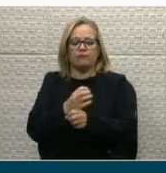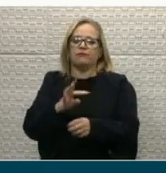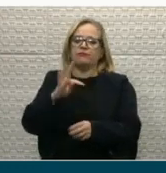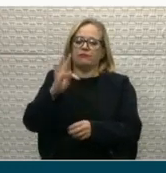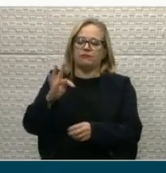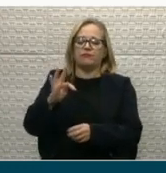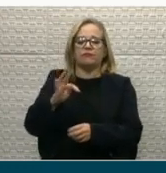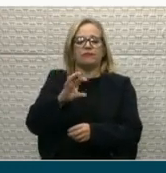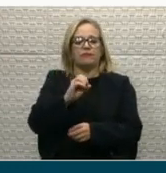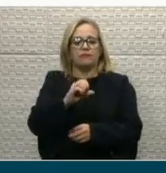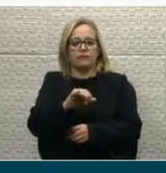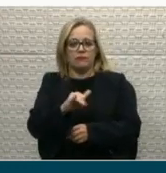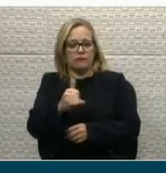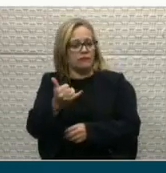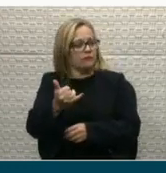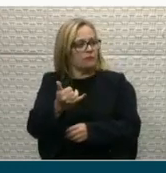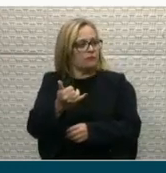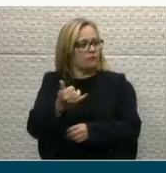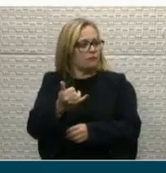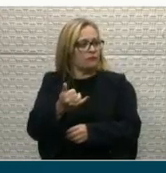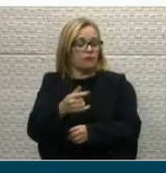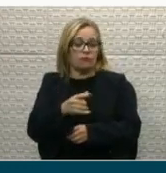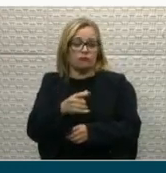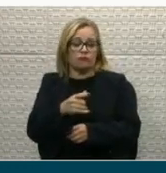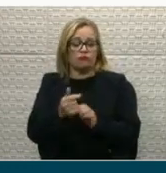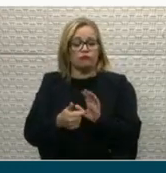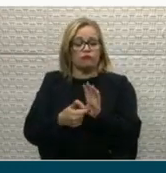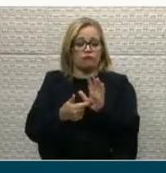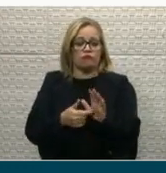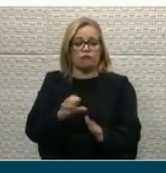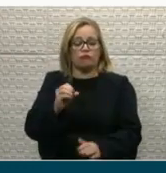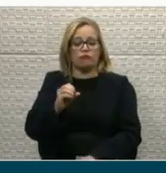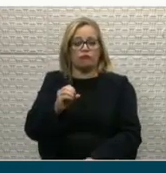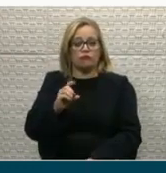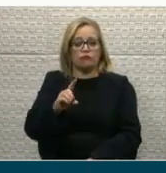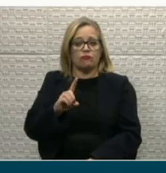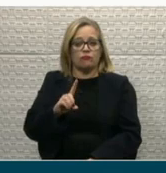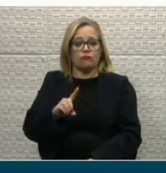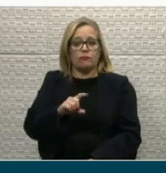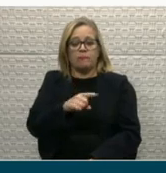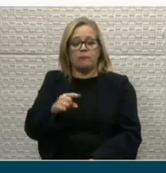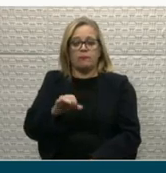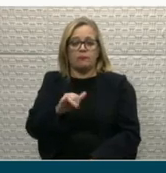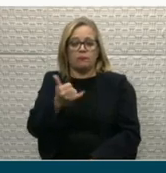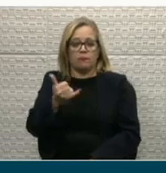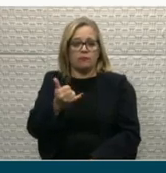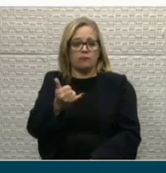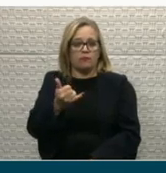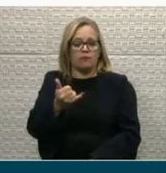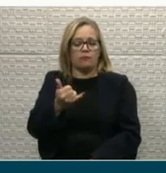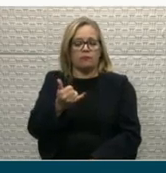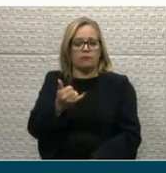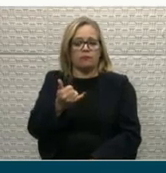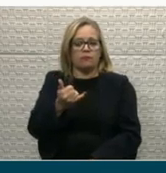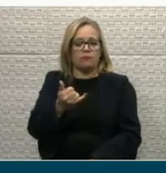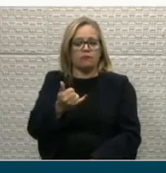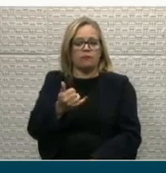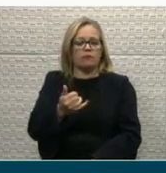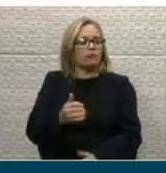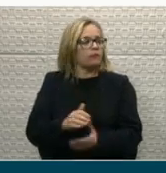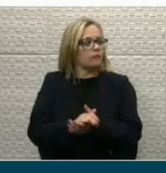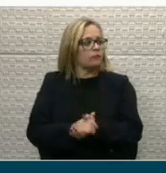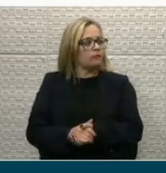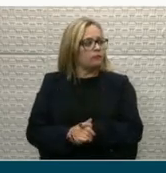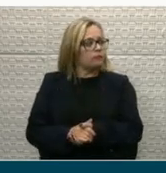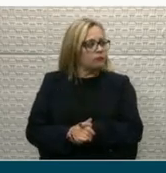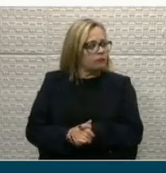de 0y, a sua imagem vai ser 0 menos y. Então, 0 vezes menos 1